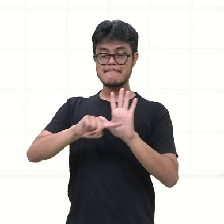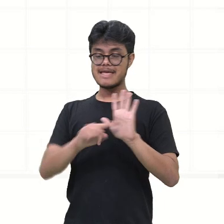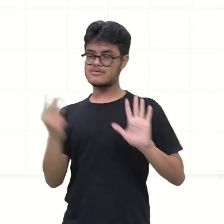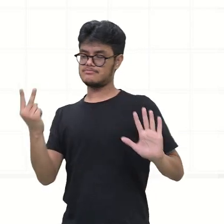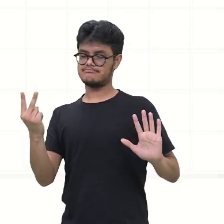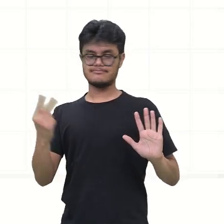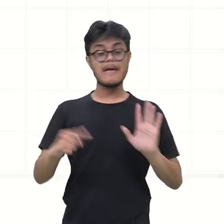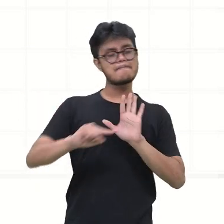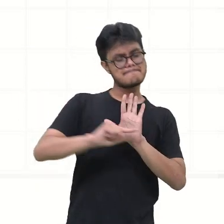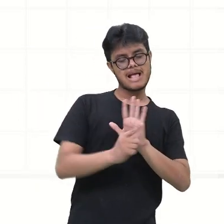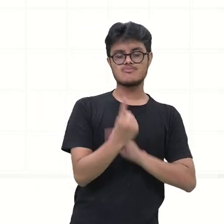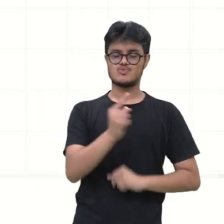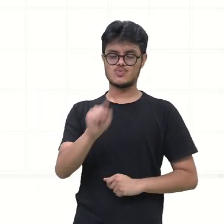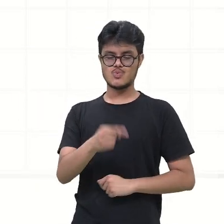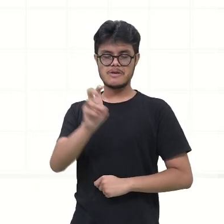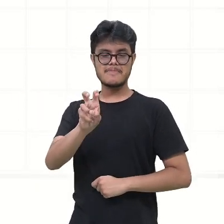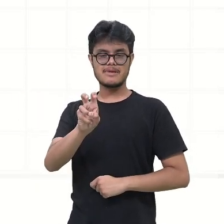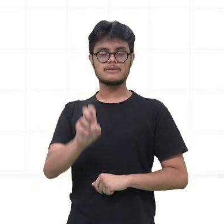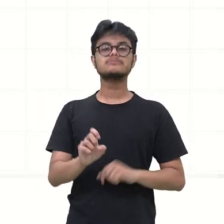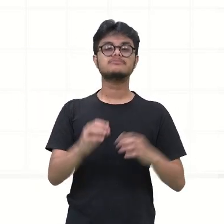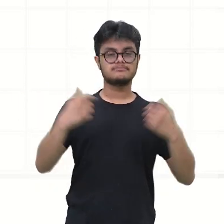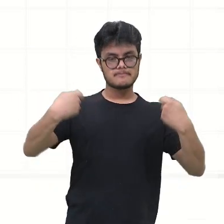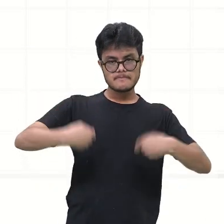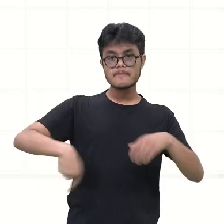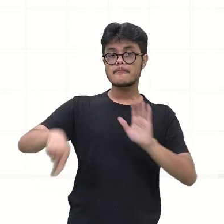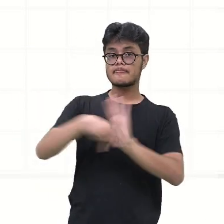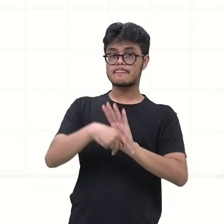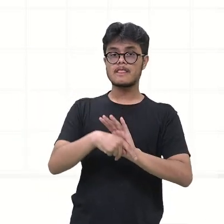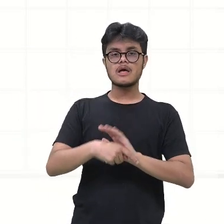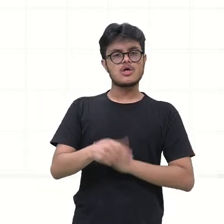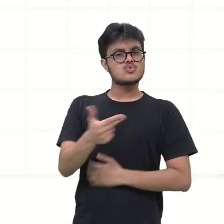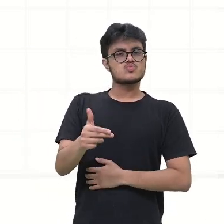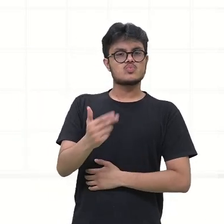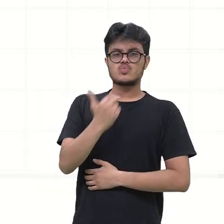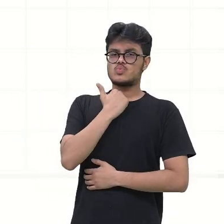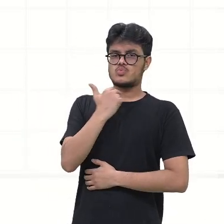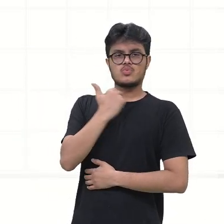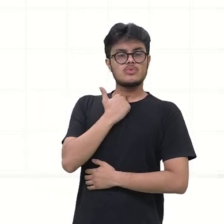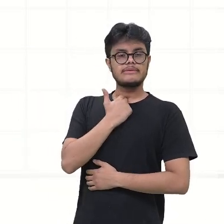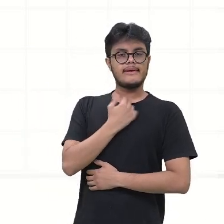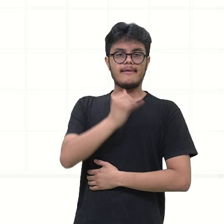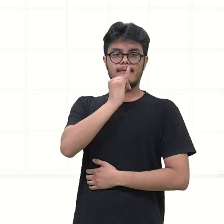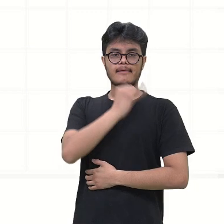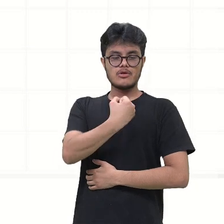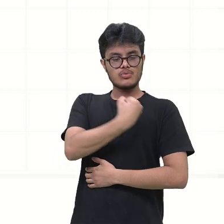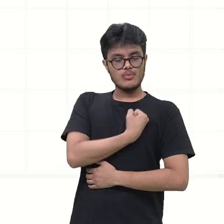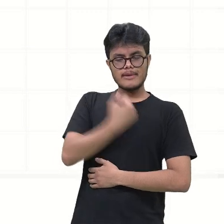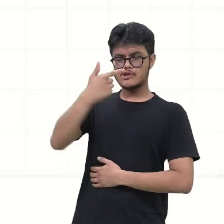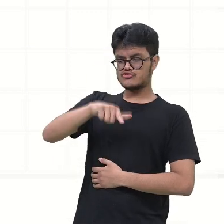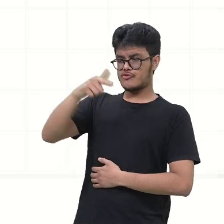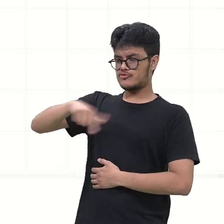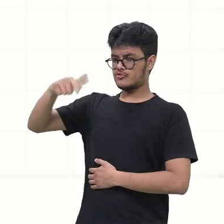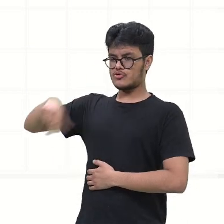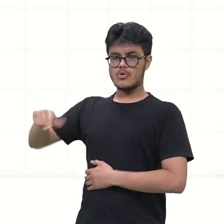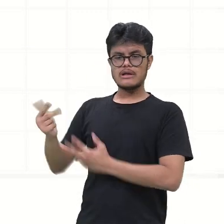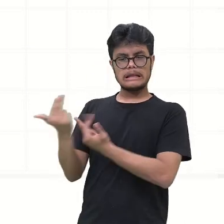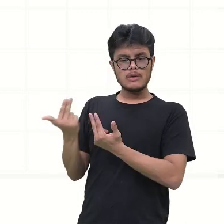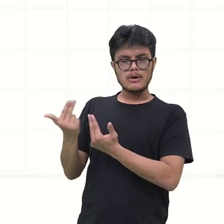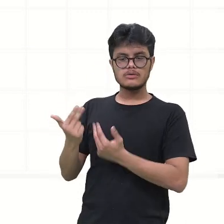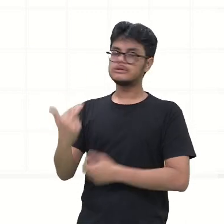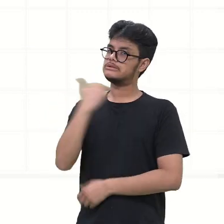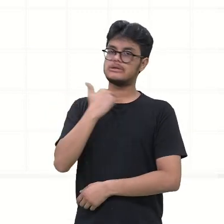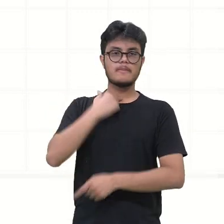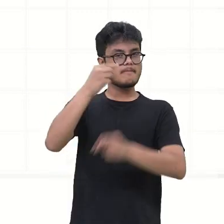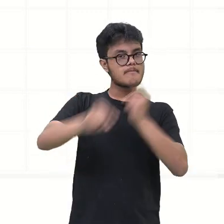reta numérica é essencialmente uma reta onde são marcados e ordenados todos os números reais. Isso